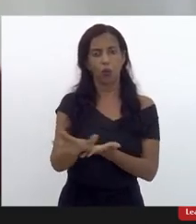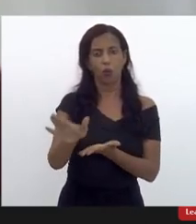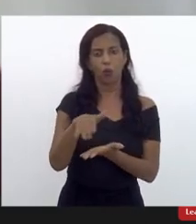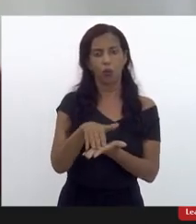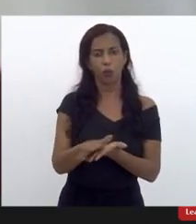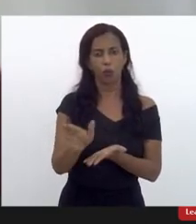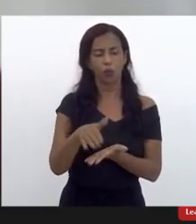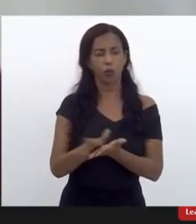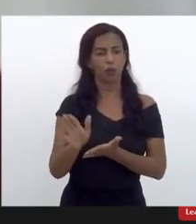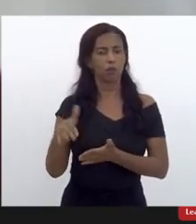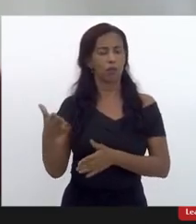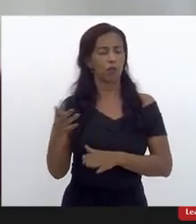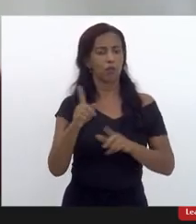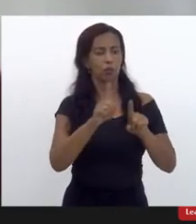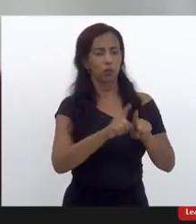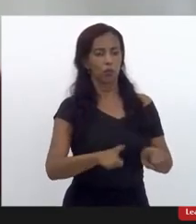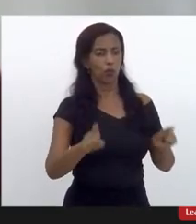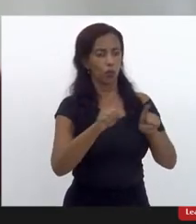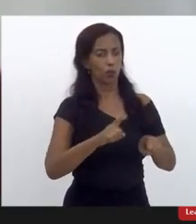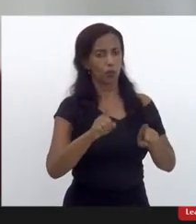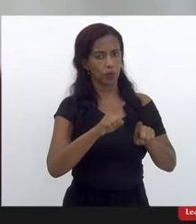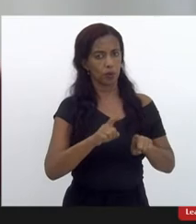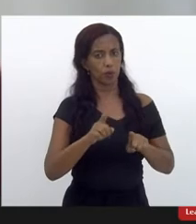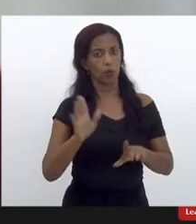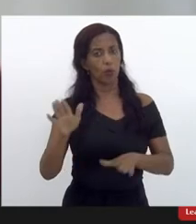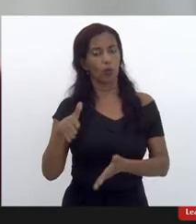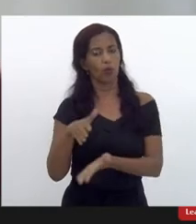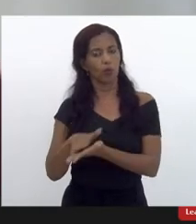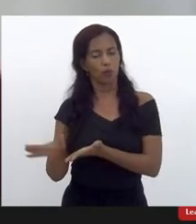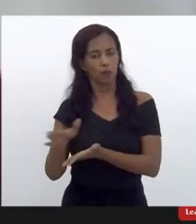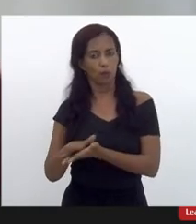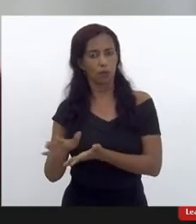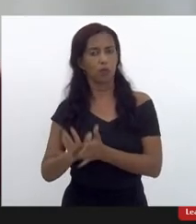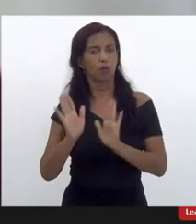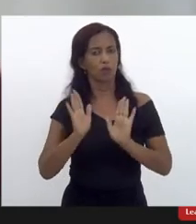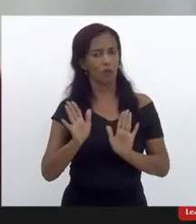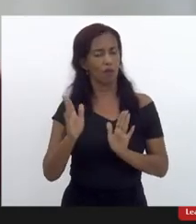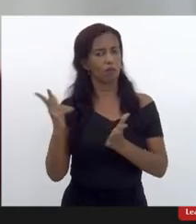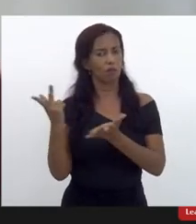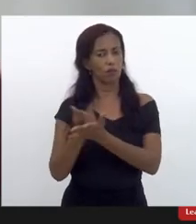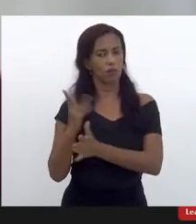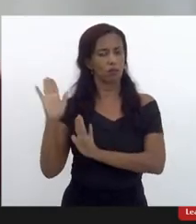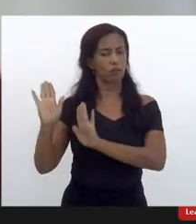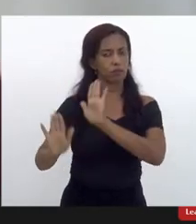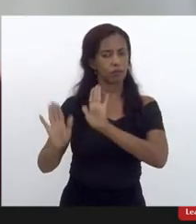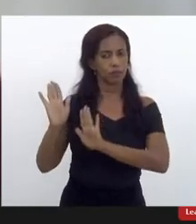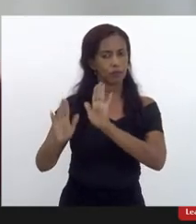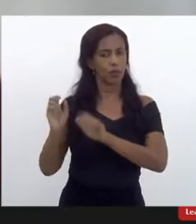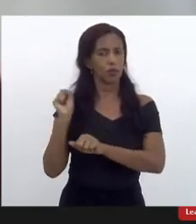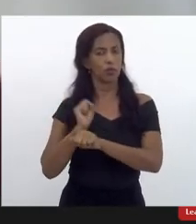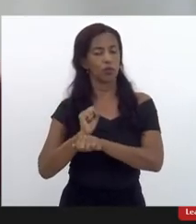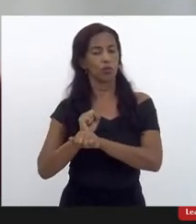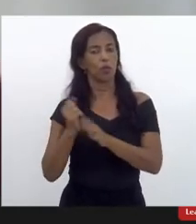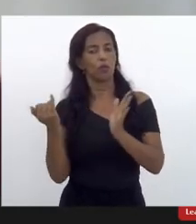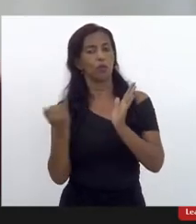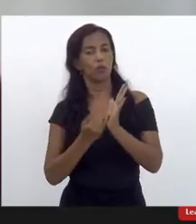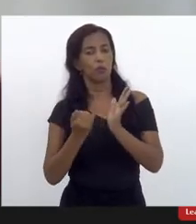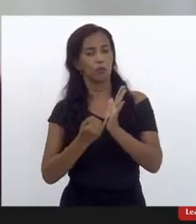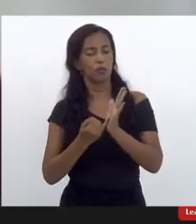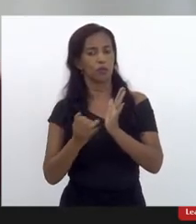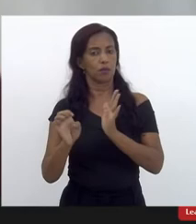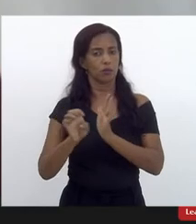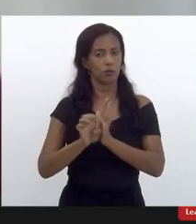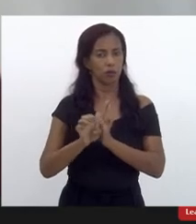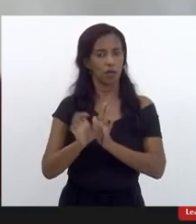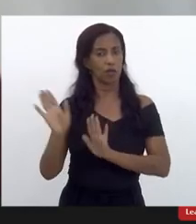a licitação de computador como de impressora estão acontecendo, estão as duas licitações no PRODERJ para aprovação e publicação digital, assim